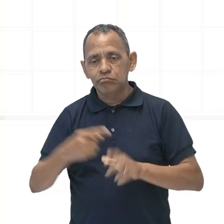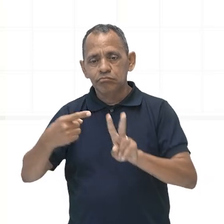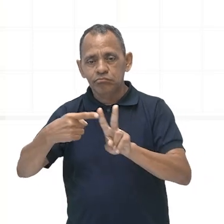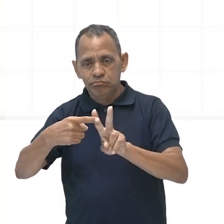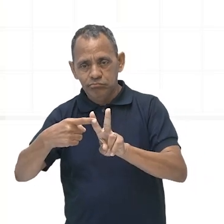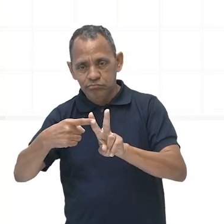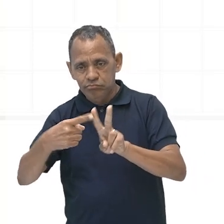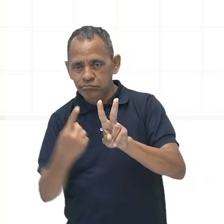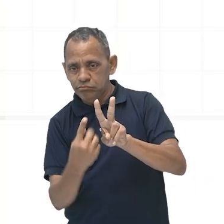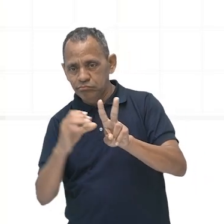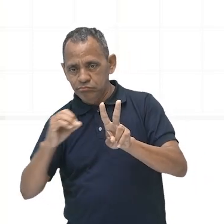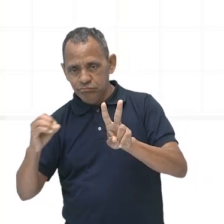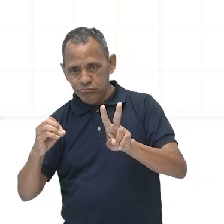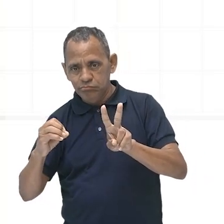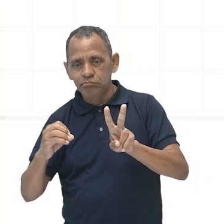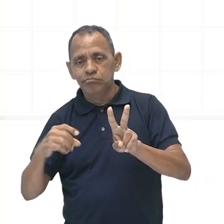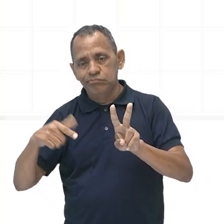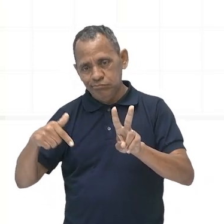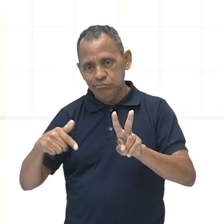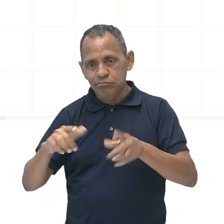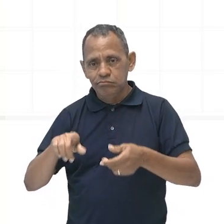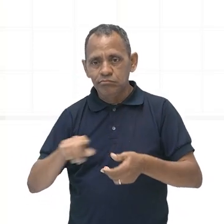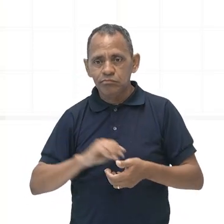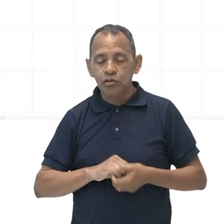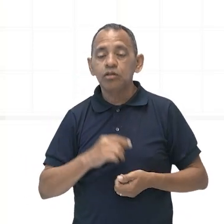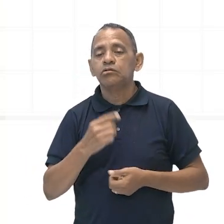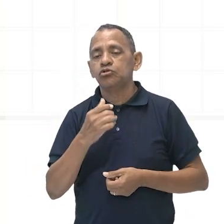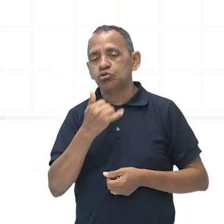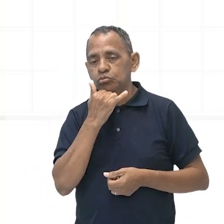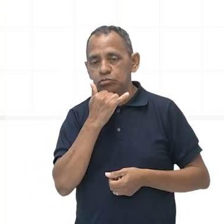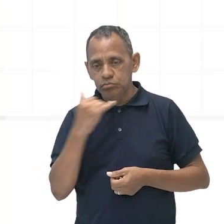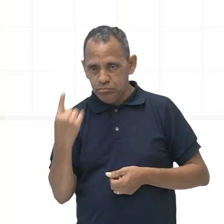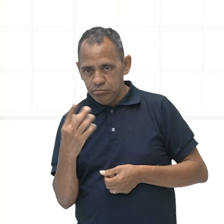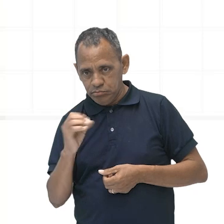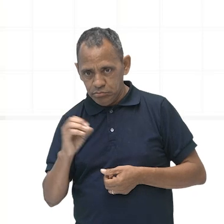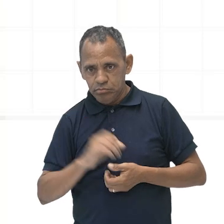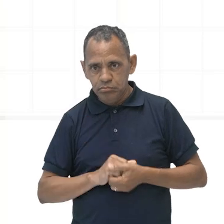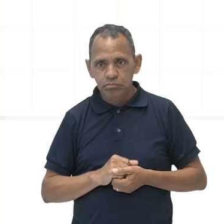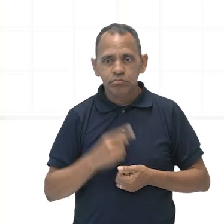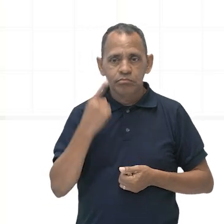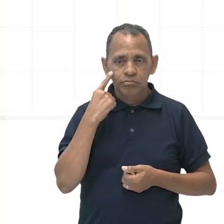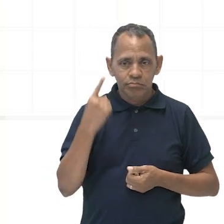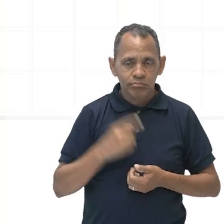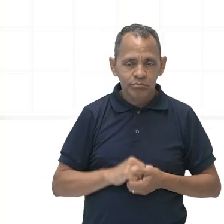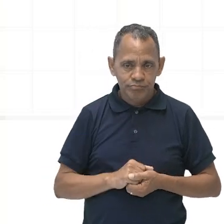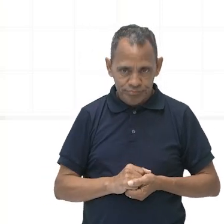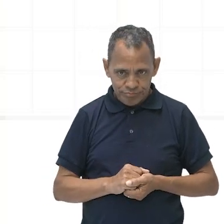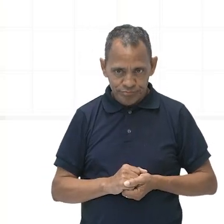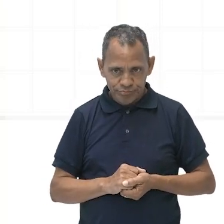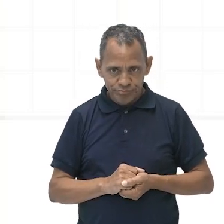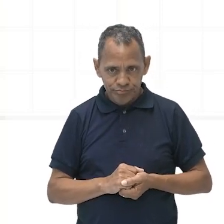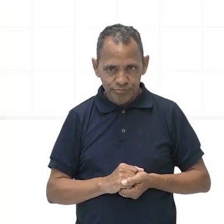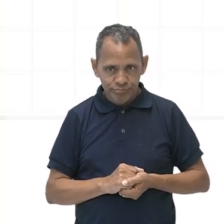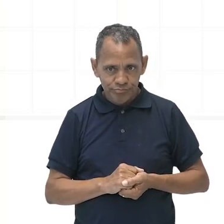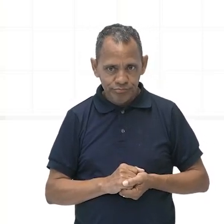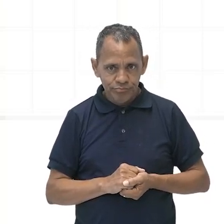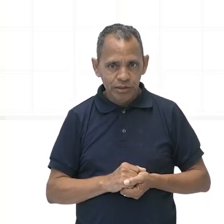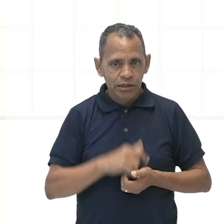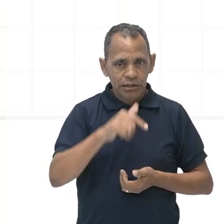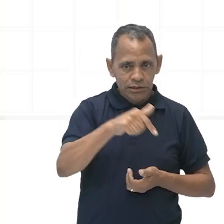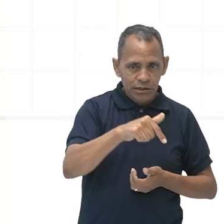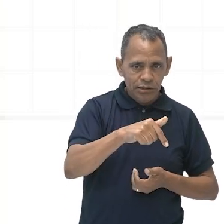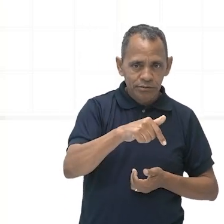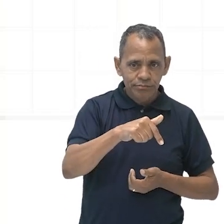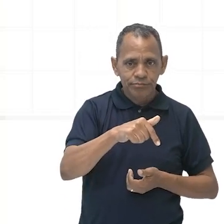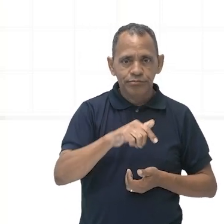10. 7 vezes 10, 70. Olha aí, ó, eu não precisei ficar fazendo muita conta para determinar esse